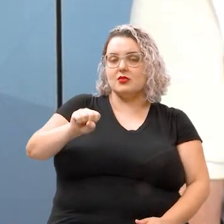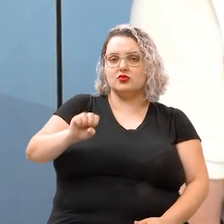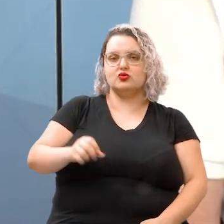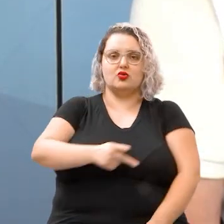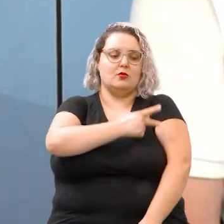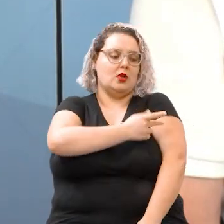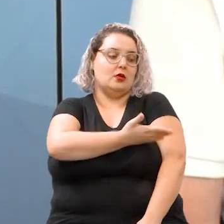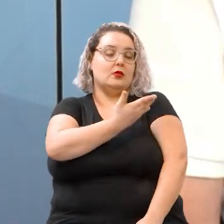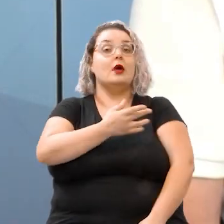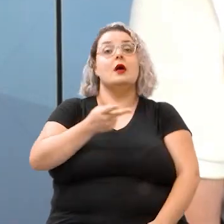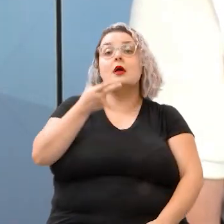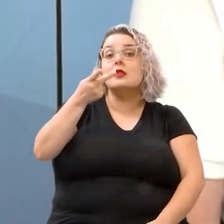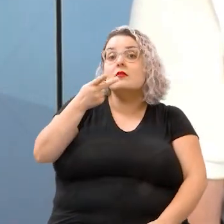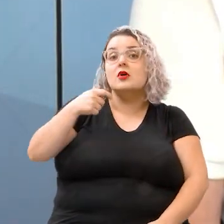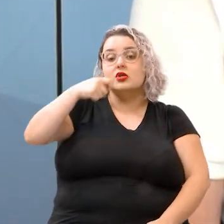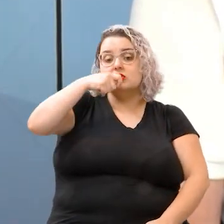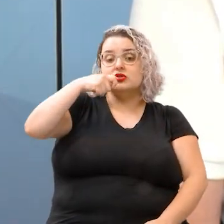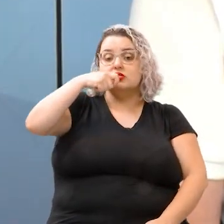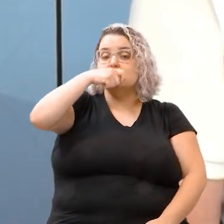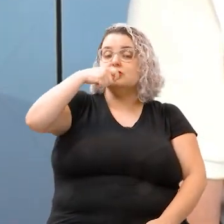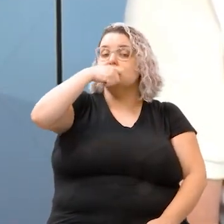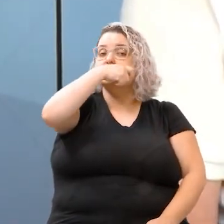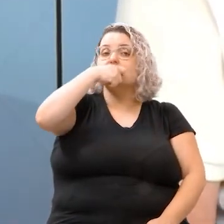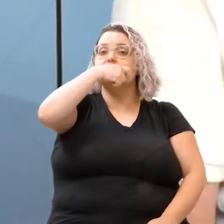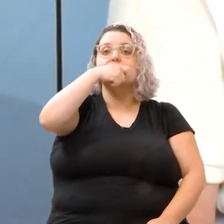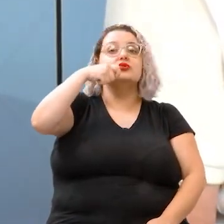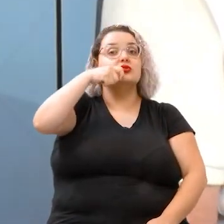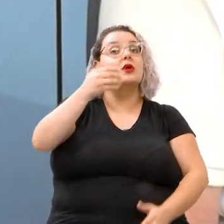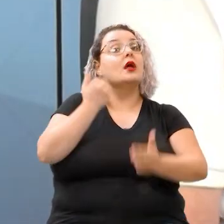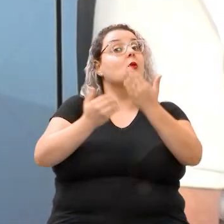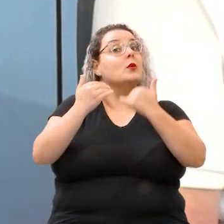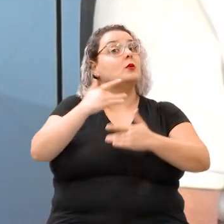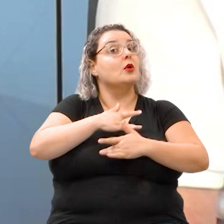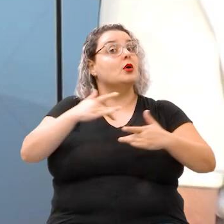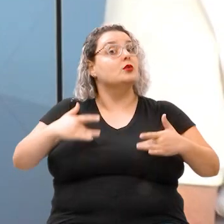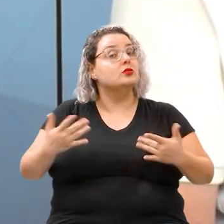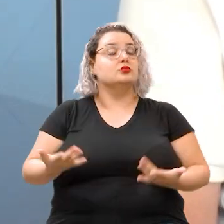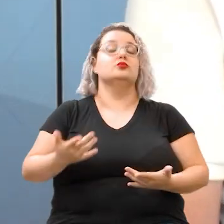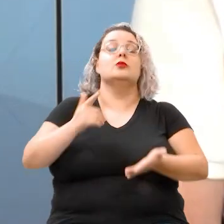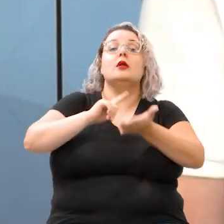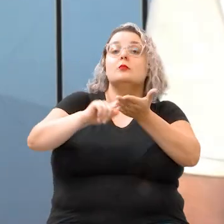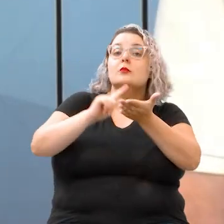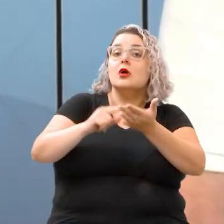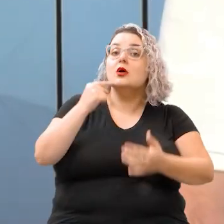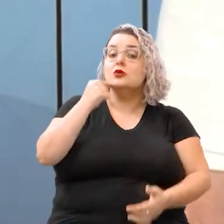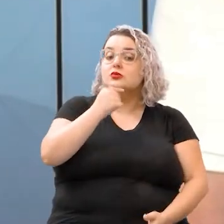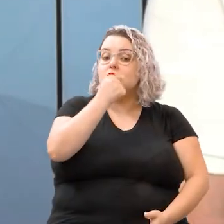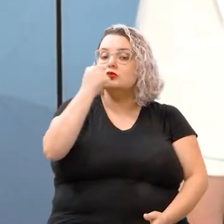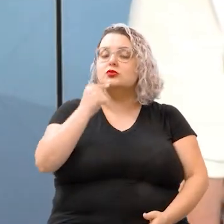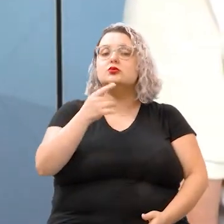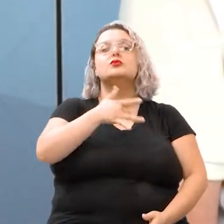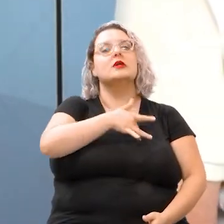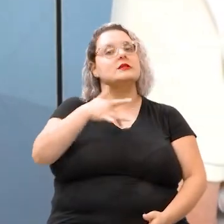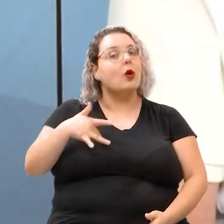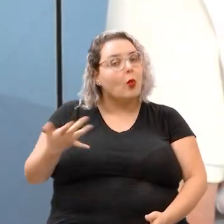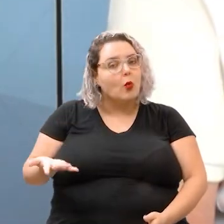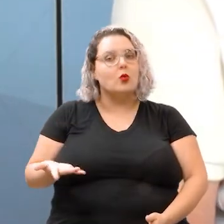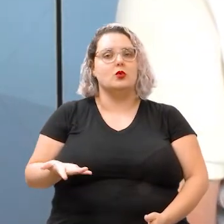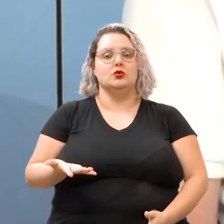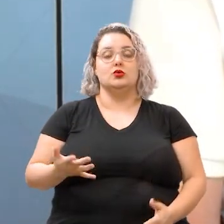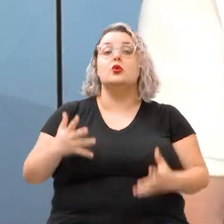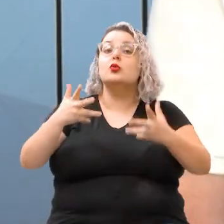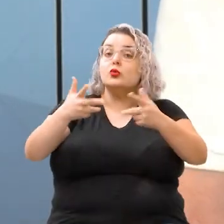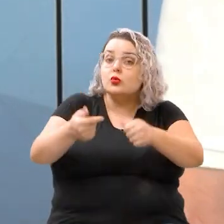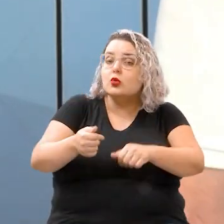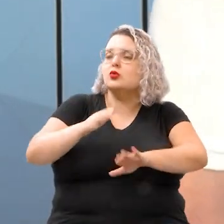da escovação, da importância dos hábitos saudáveis também em relação à higiene bucal. Então, em todo momento, nas atividades do